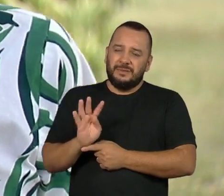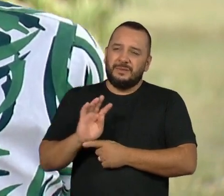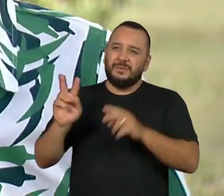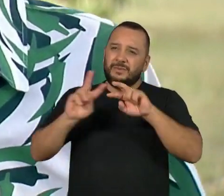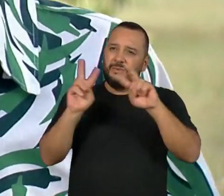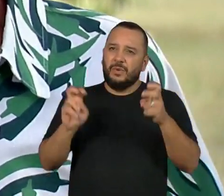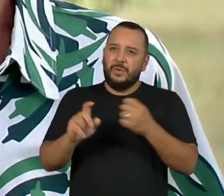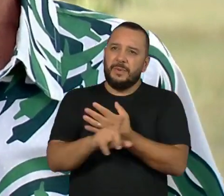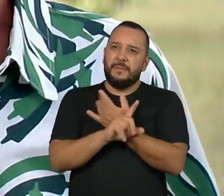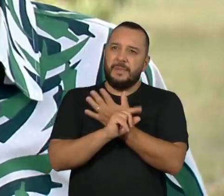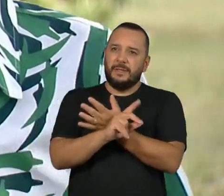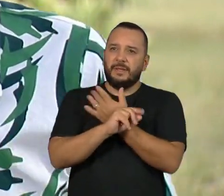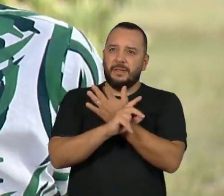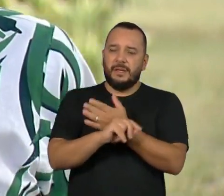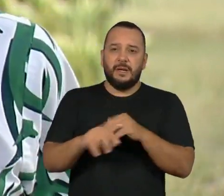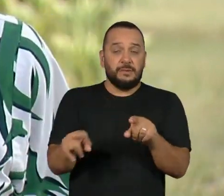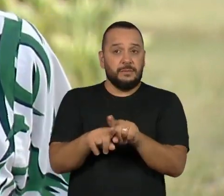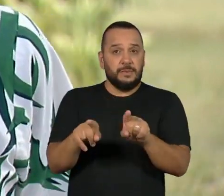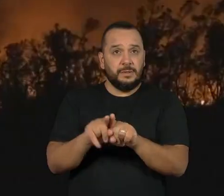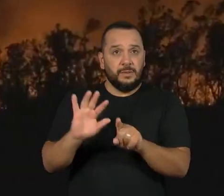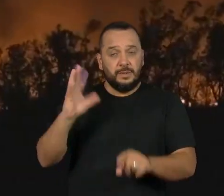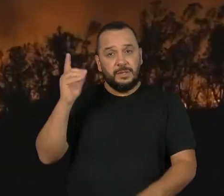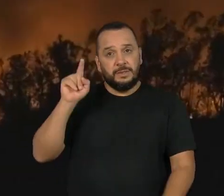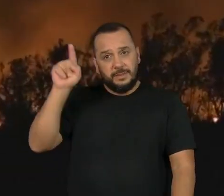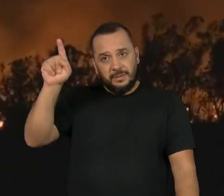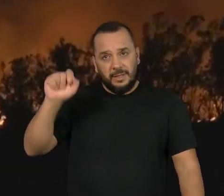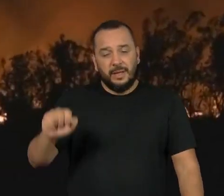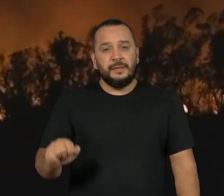sobre o Pantanal e sobre o que está acontecendo lá.